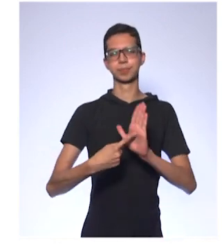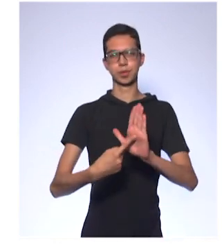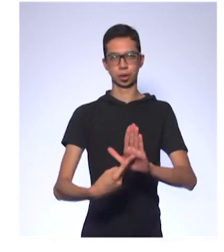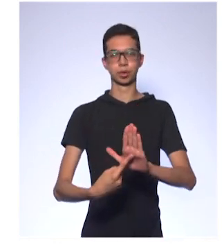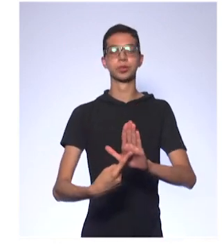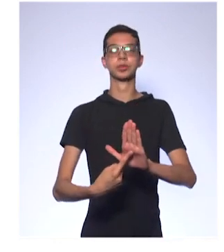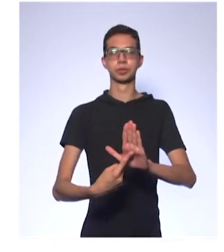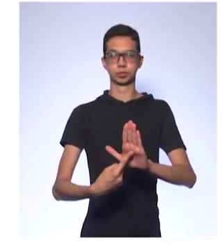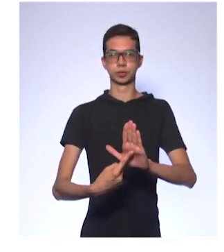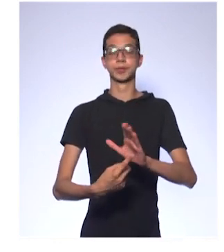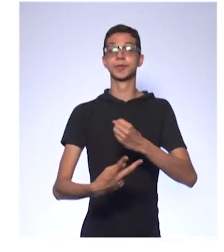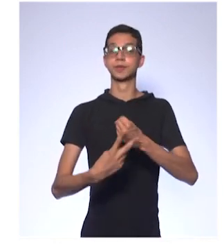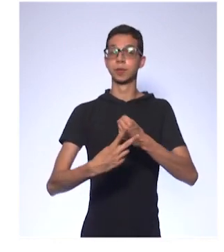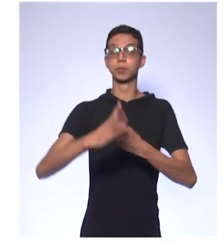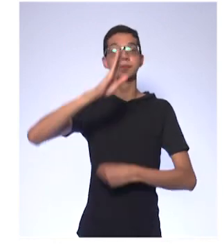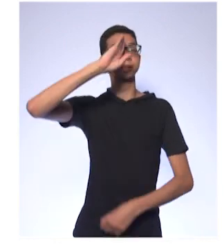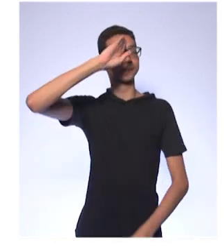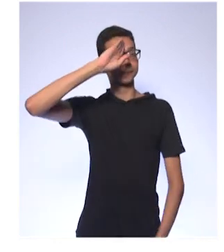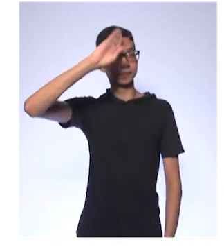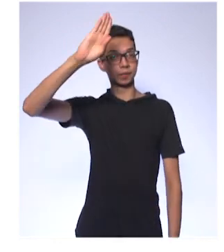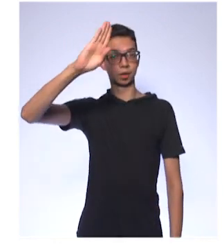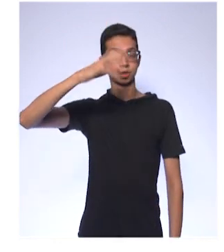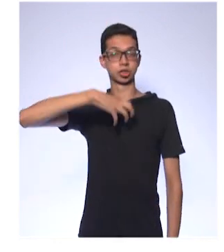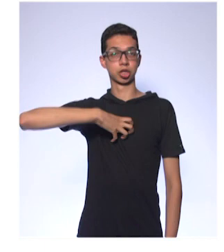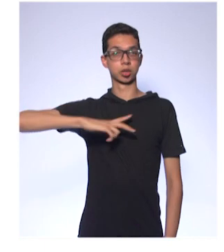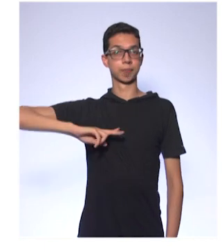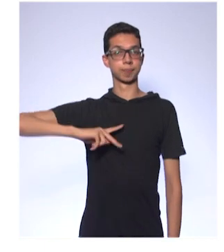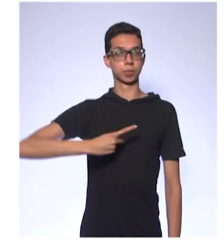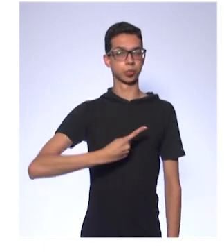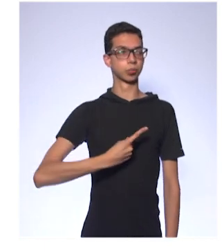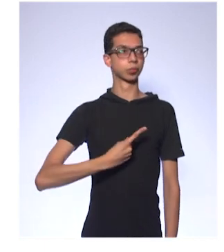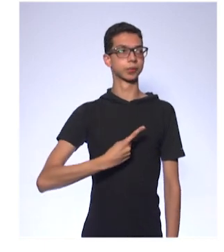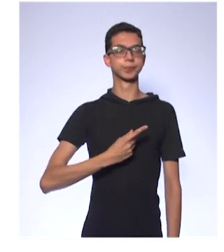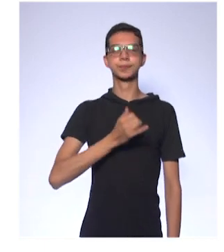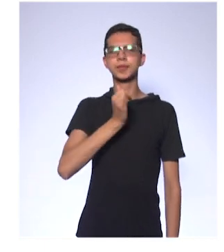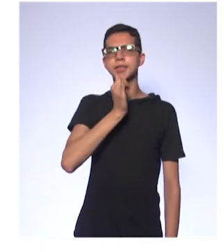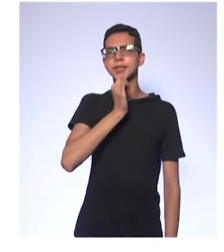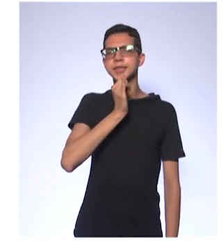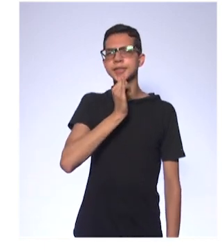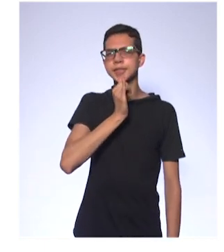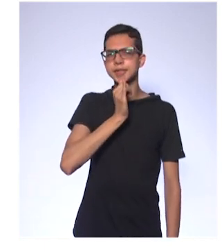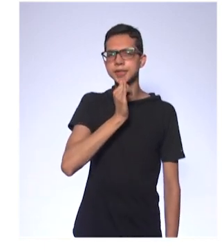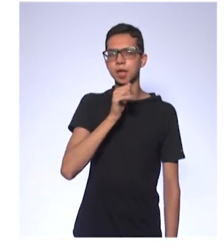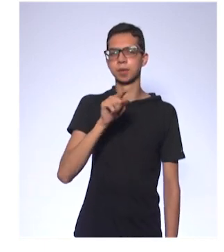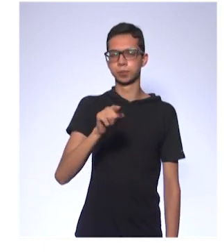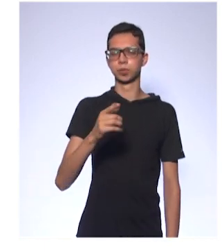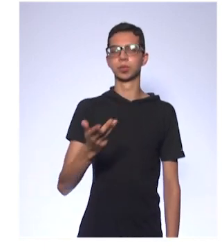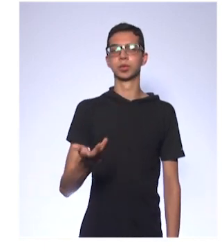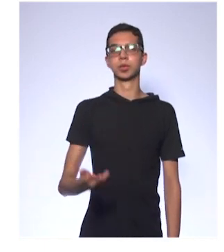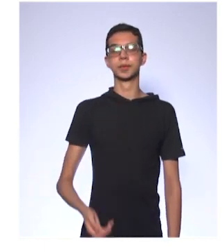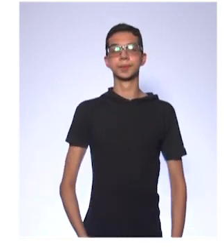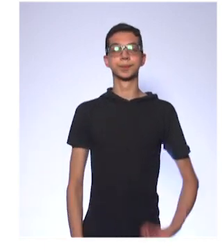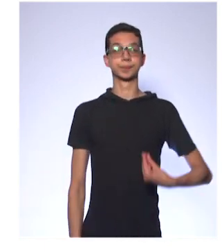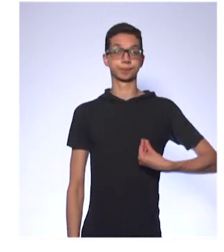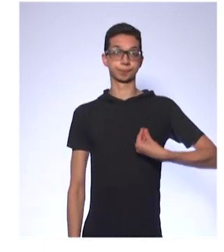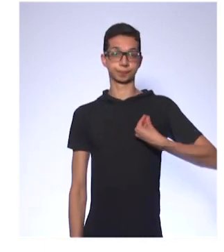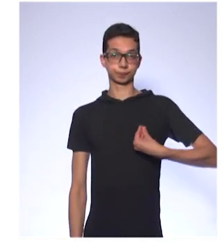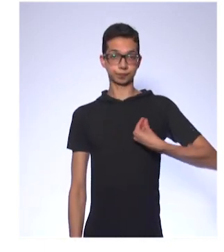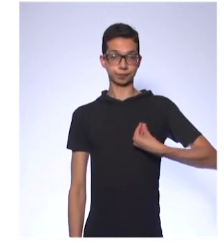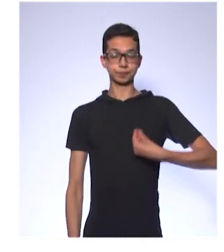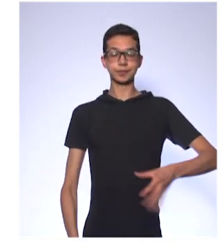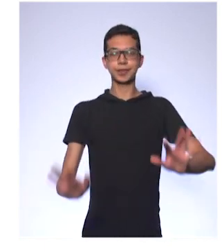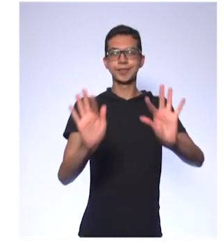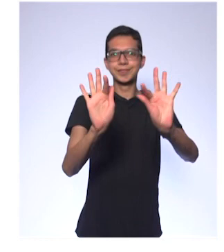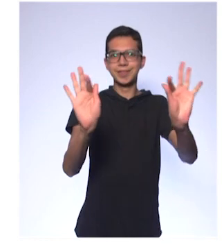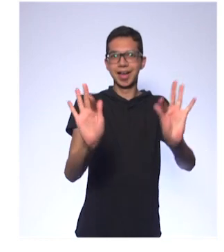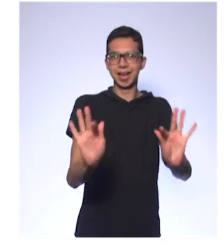né? O verbo que vai indicar mudança de estado. Por exemplo, se você ficou feliz, é